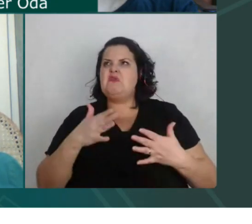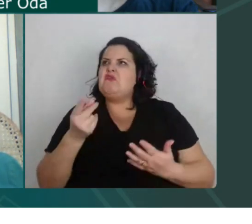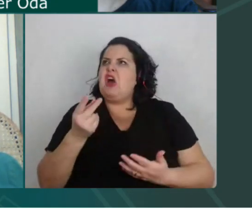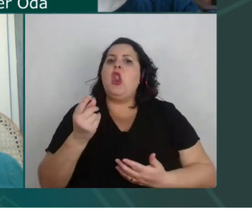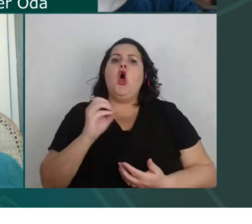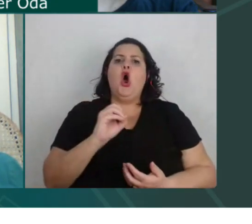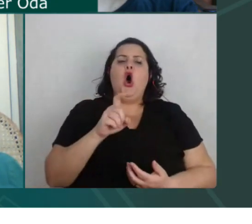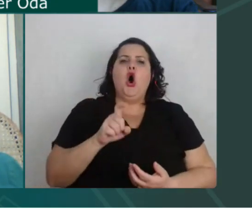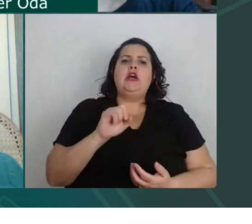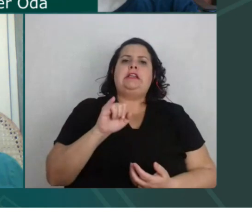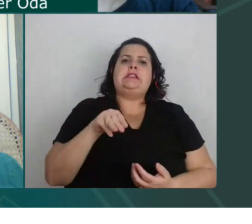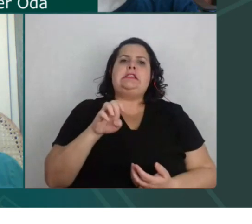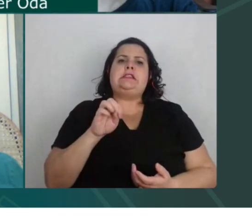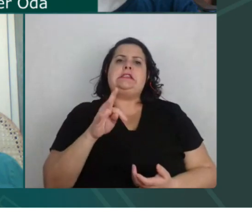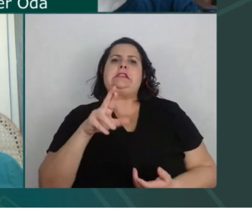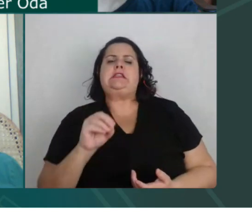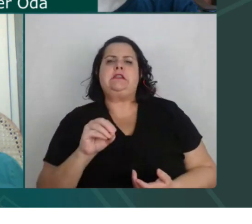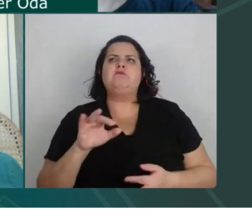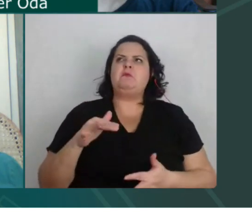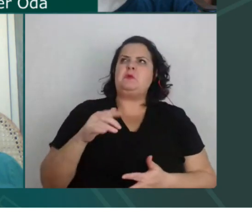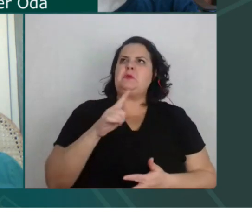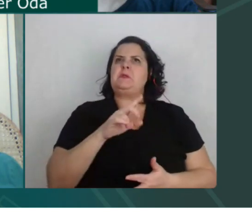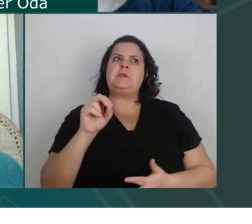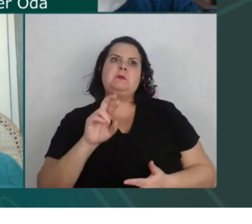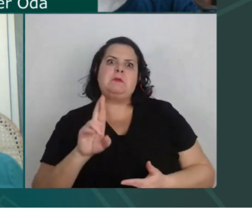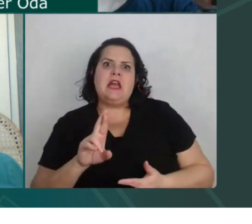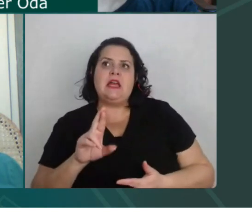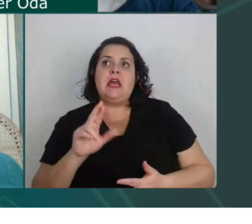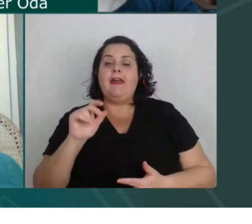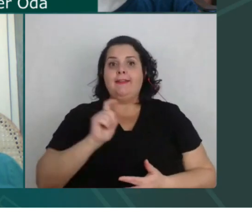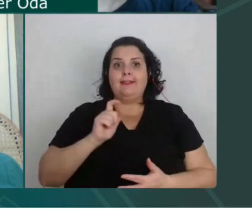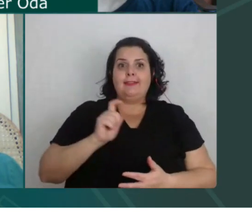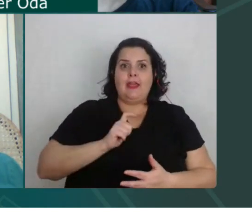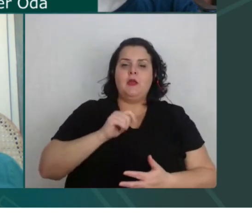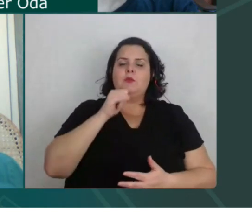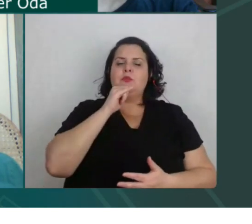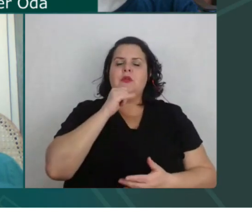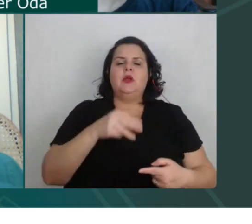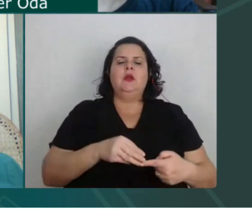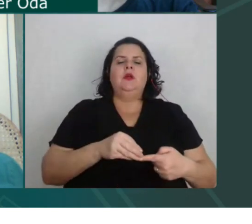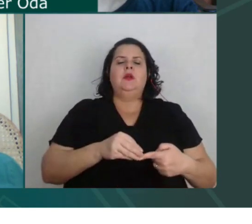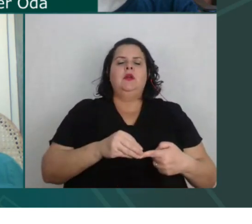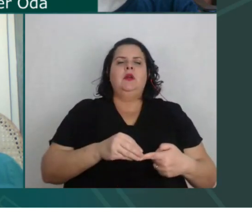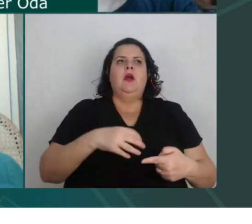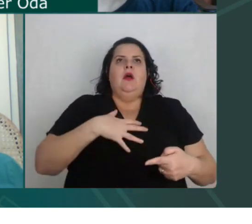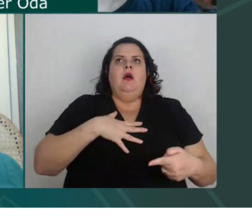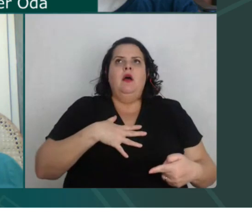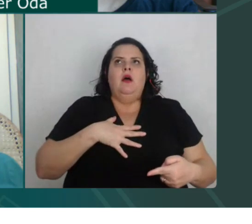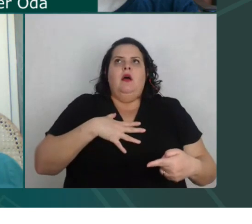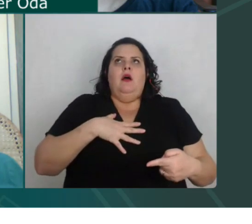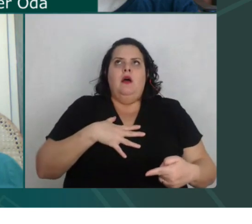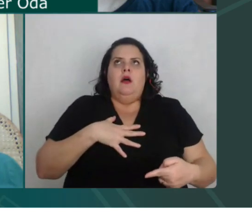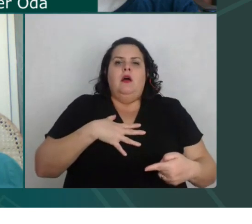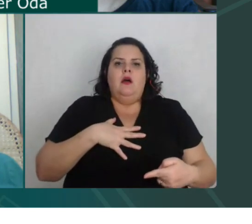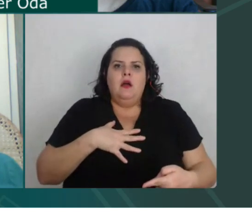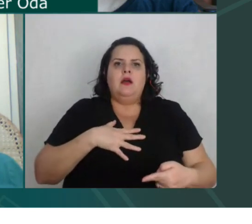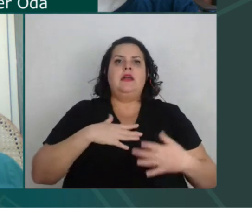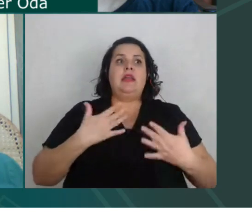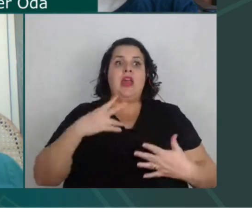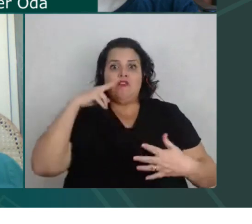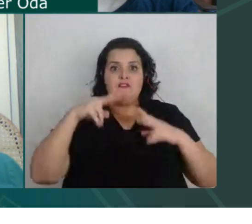200 reais. Quer dizer, se você tendo um aparelho que você pudesse fazer esse acompanhamento, internando os mais